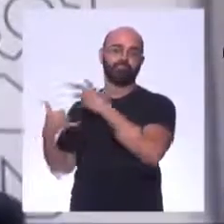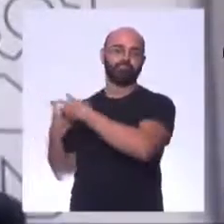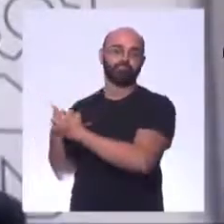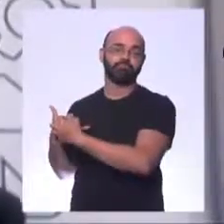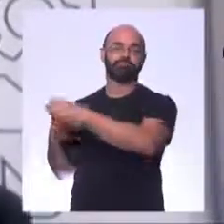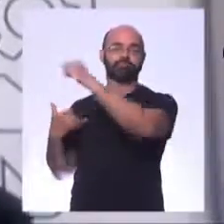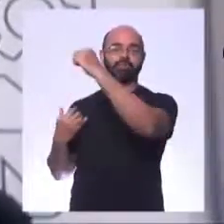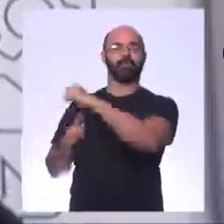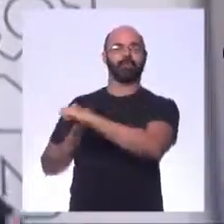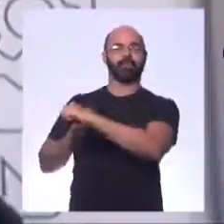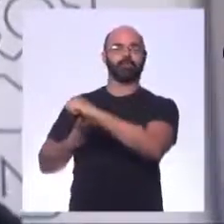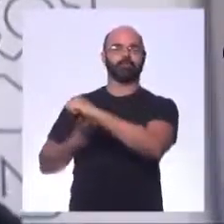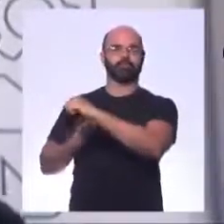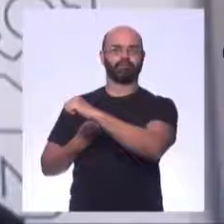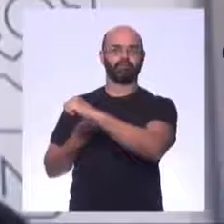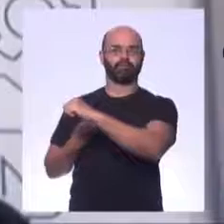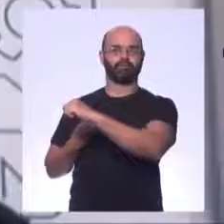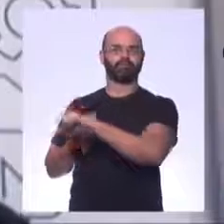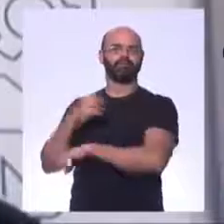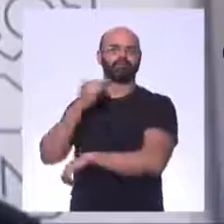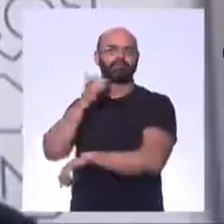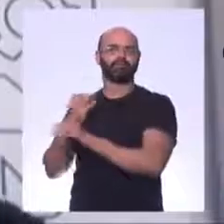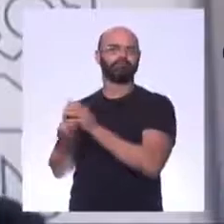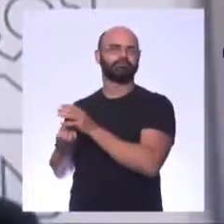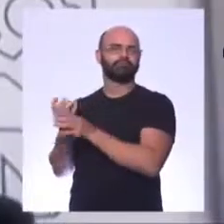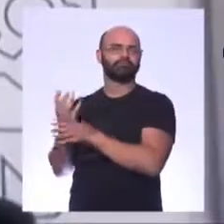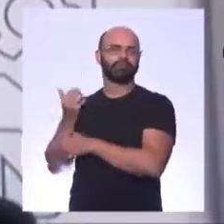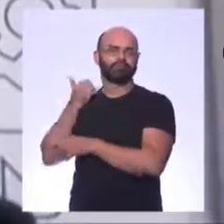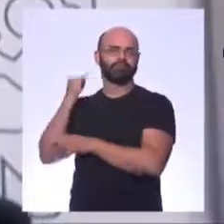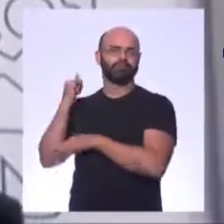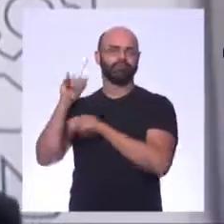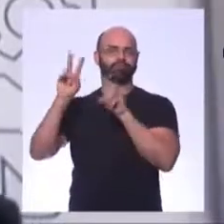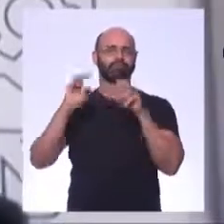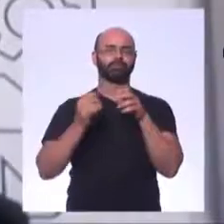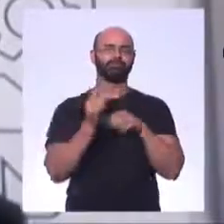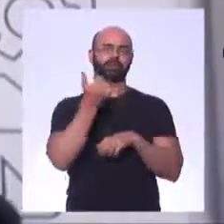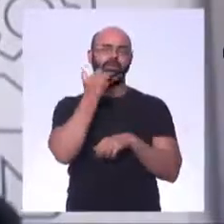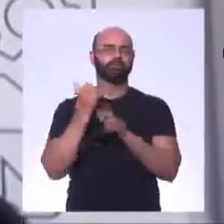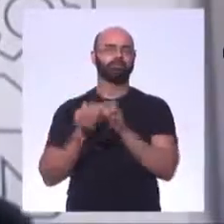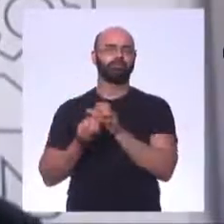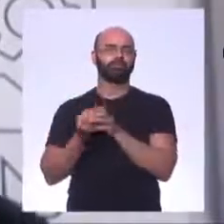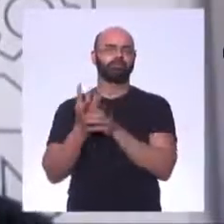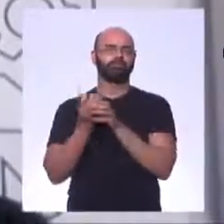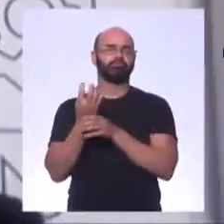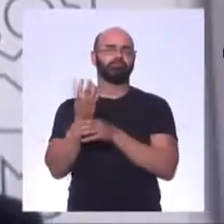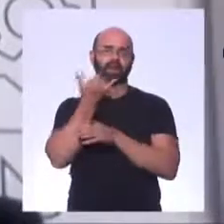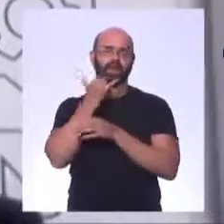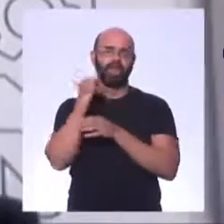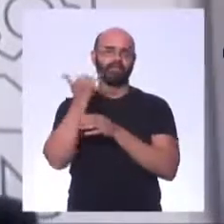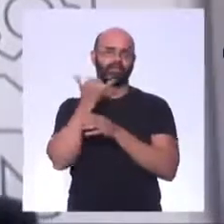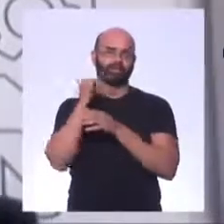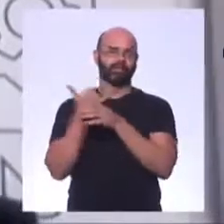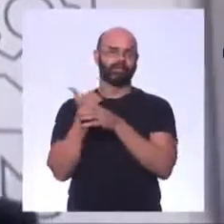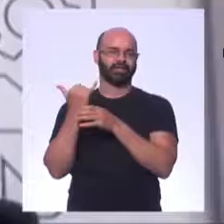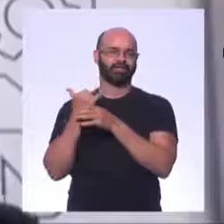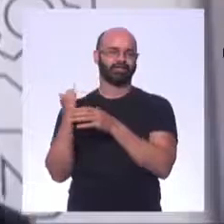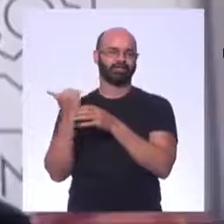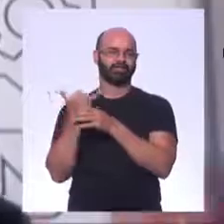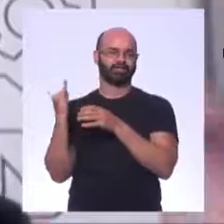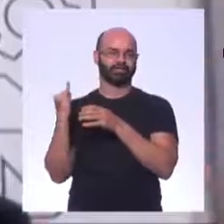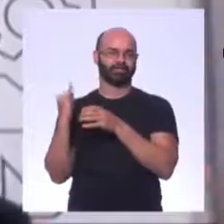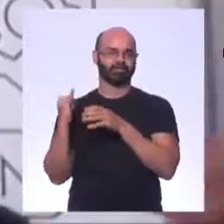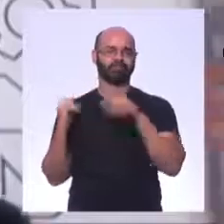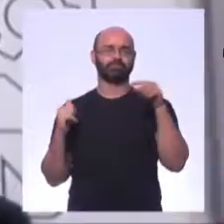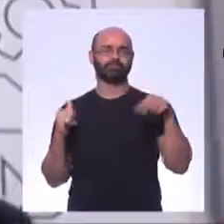não é mesmo? Então, a gente vai falar um pouquinho aqui dessa questão das fontes de energia. Aqui no Centro de Inovação,